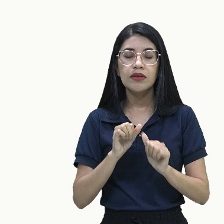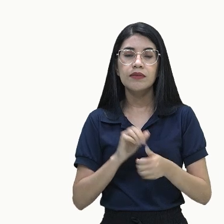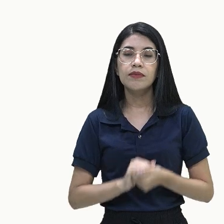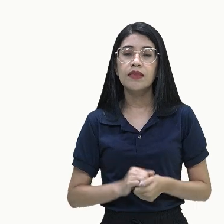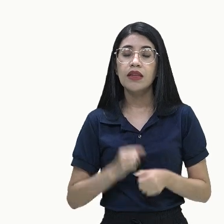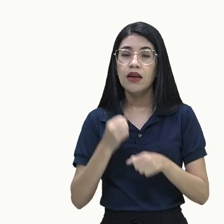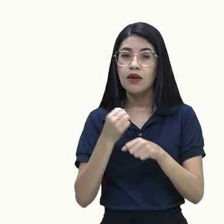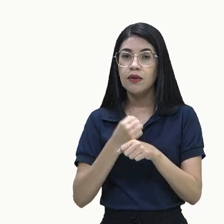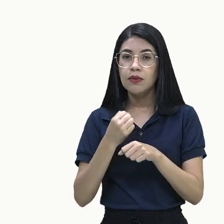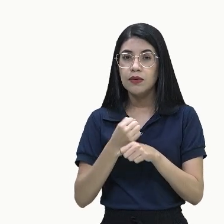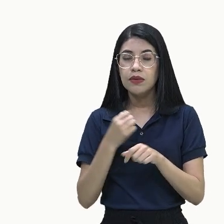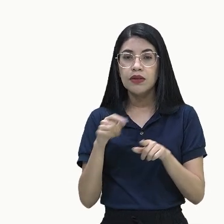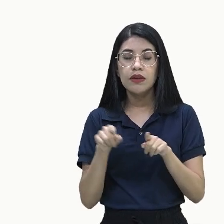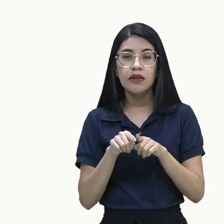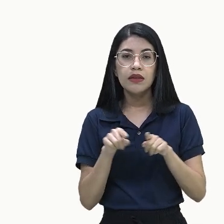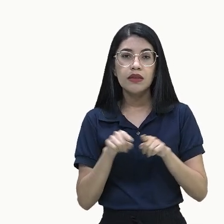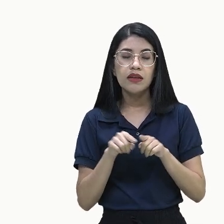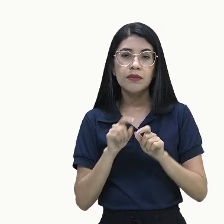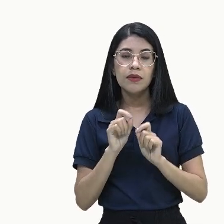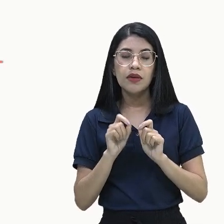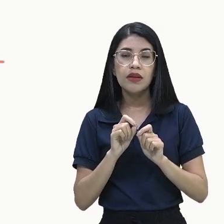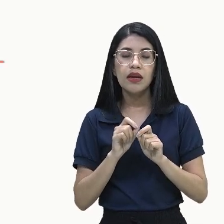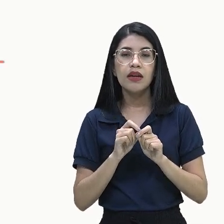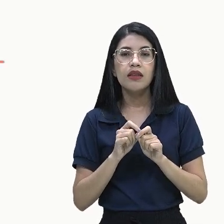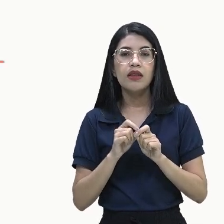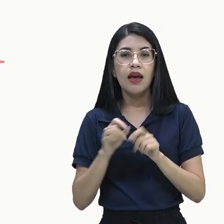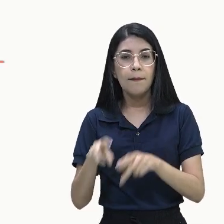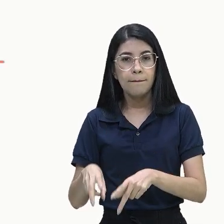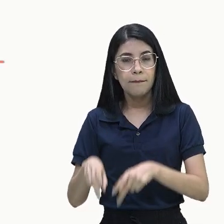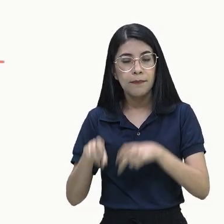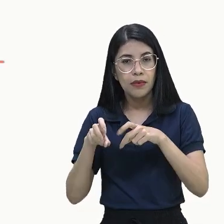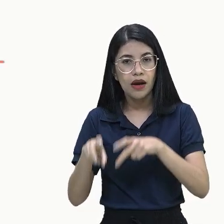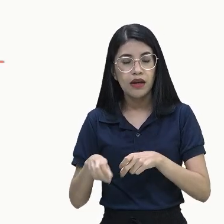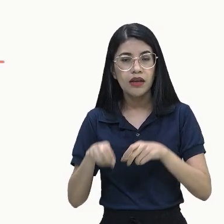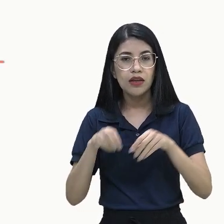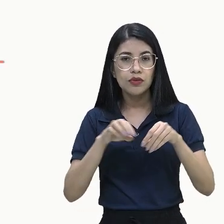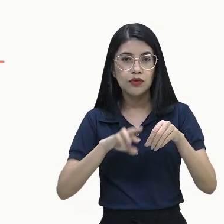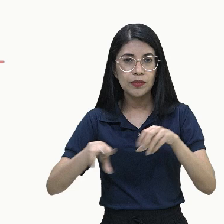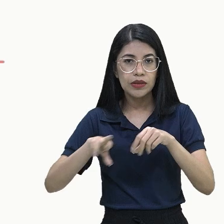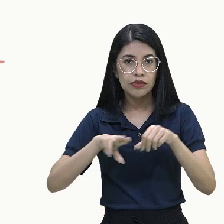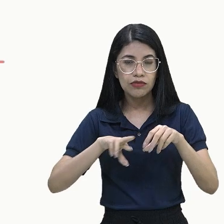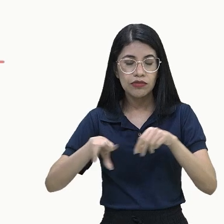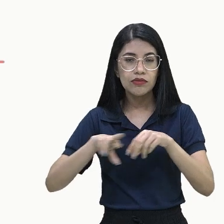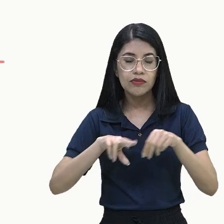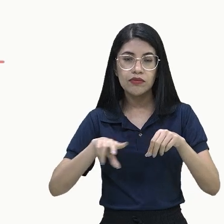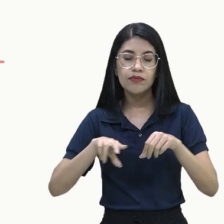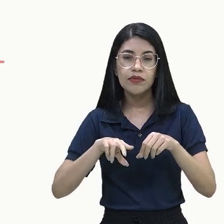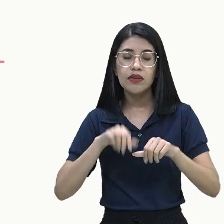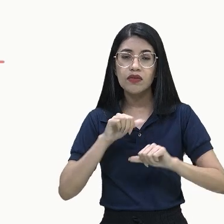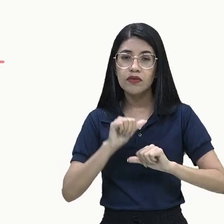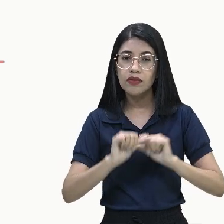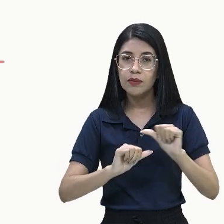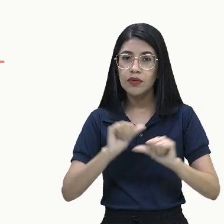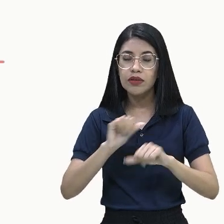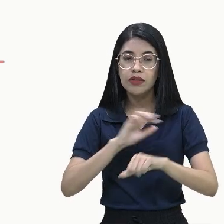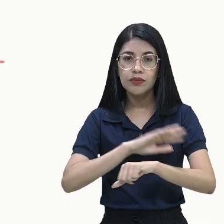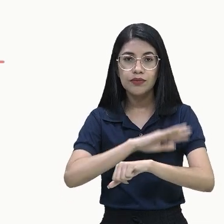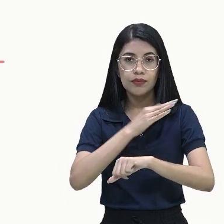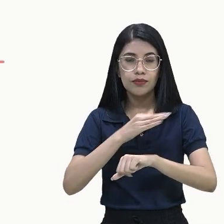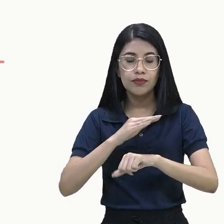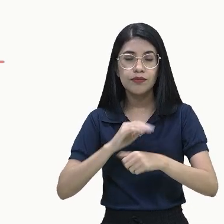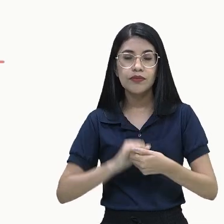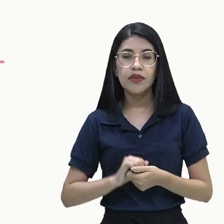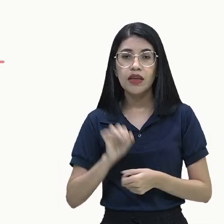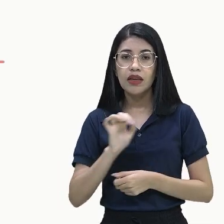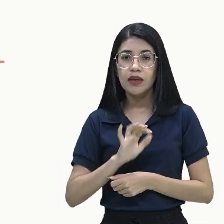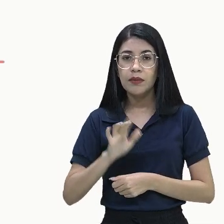quanto também aqui na extração desses recursos minerais. Então, a gente vai modificar os relevos. Algumas imagens